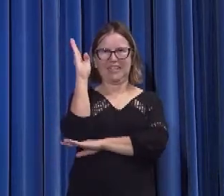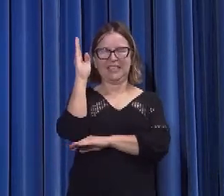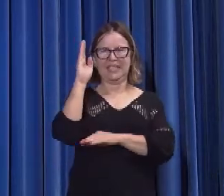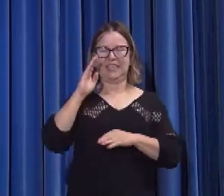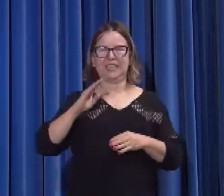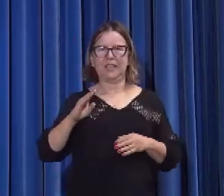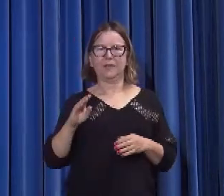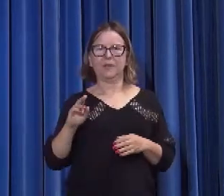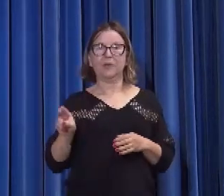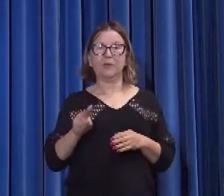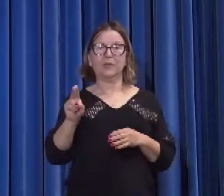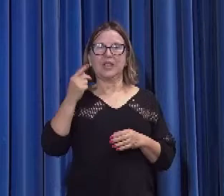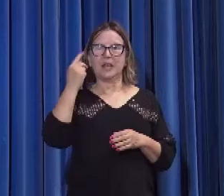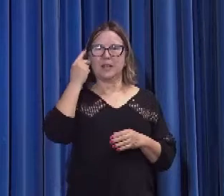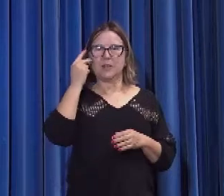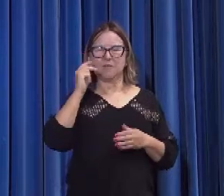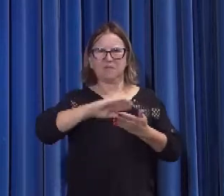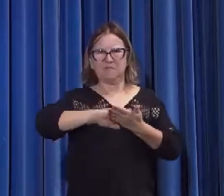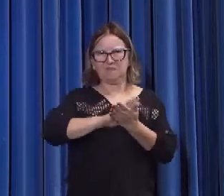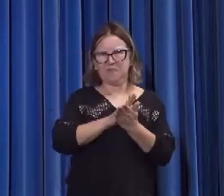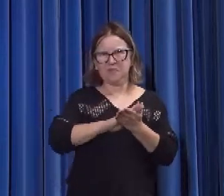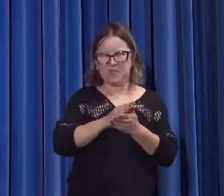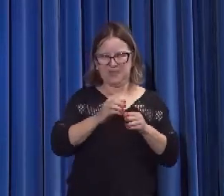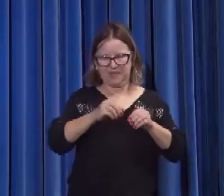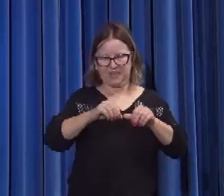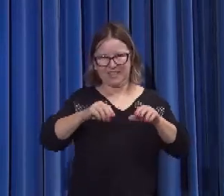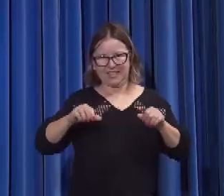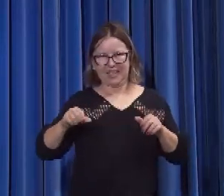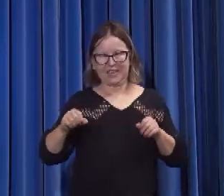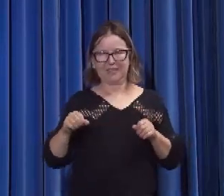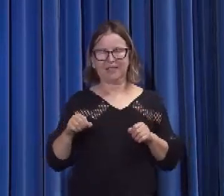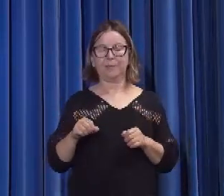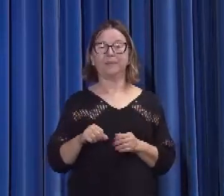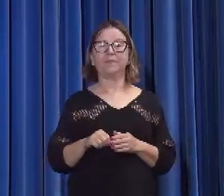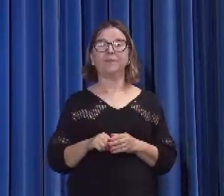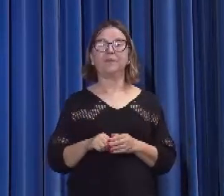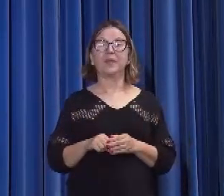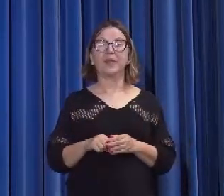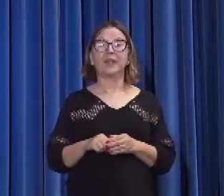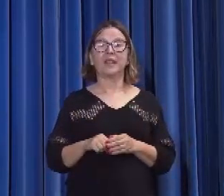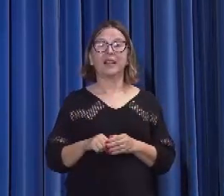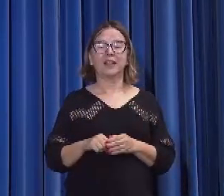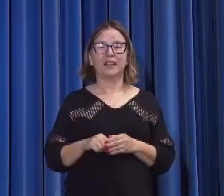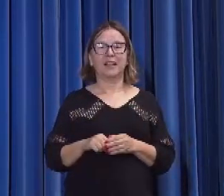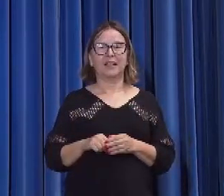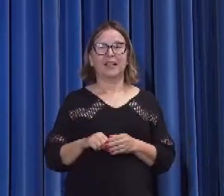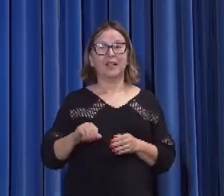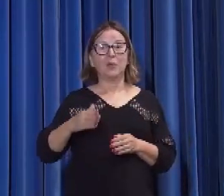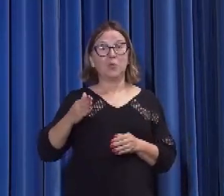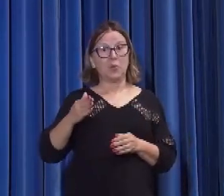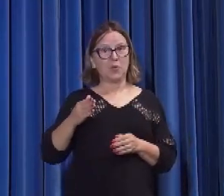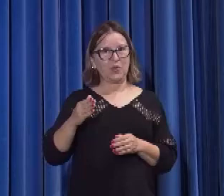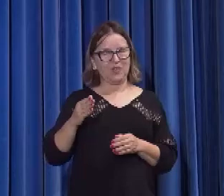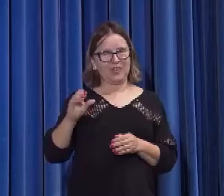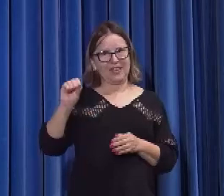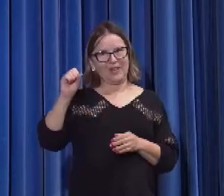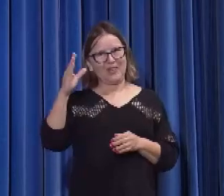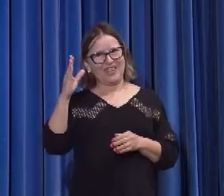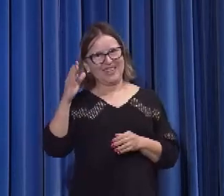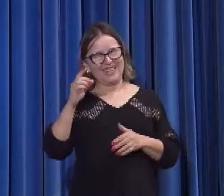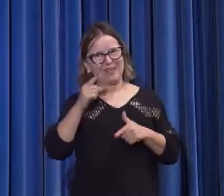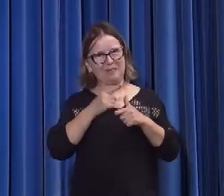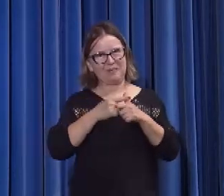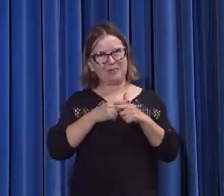tribulações, somos trabalhados pela graça de Deus, que nos capacita a resistir às pressões do